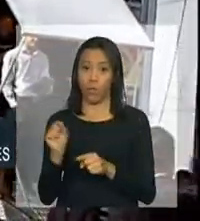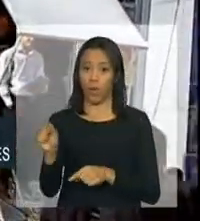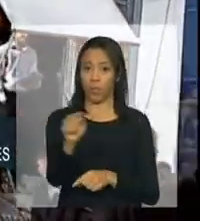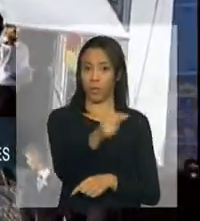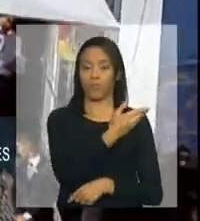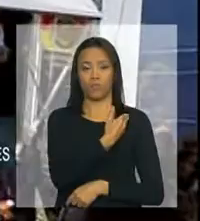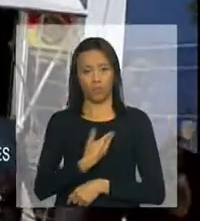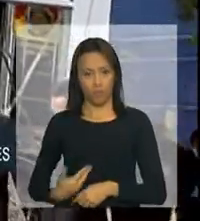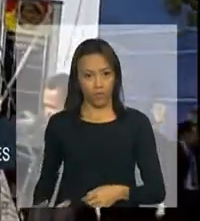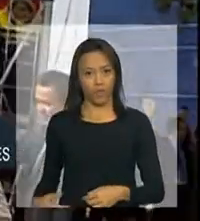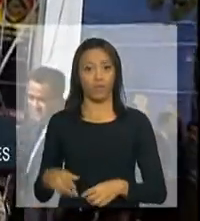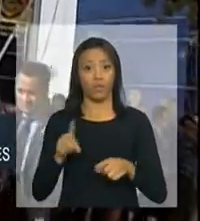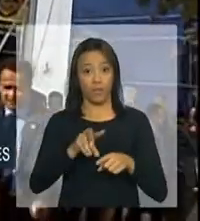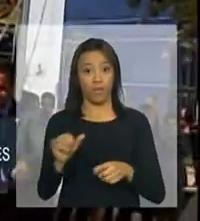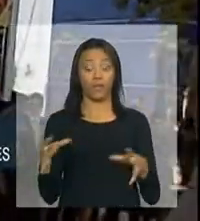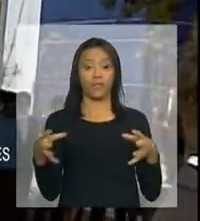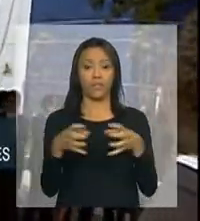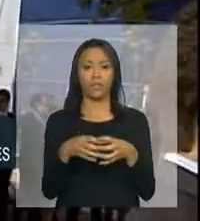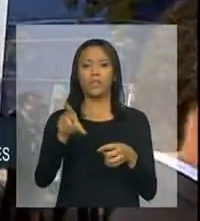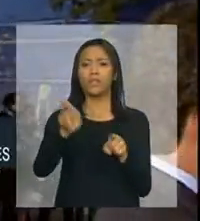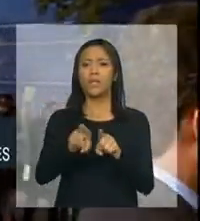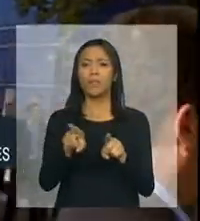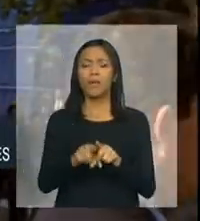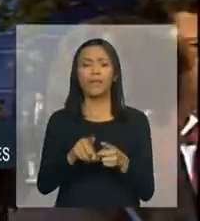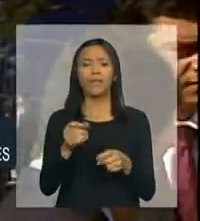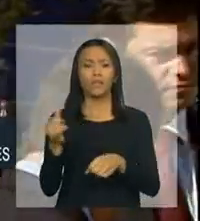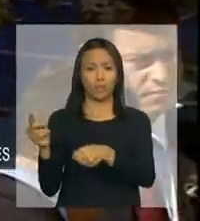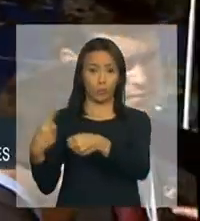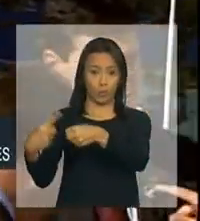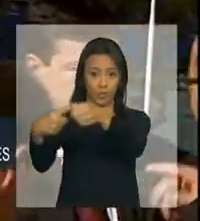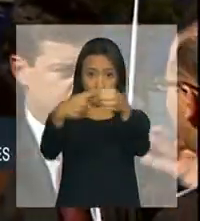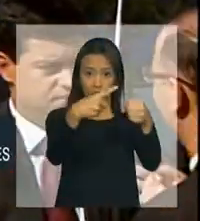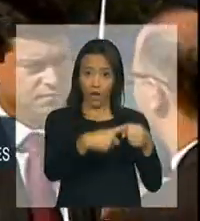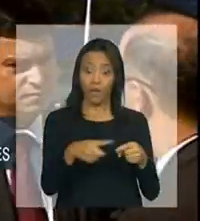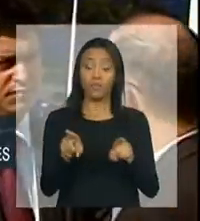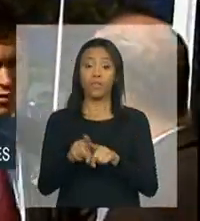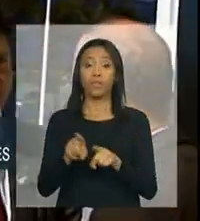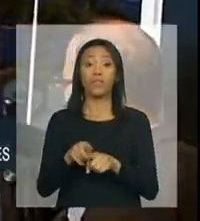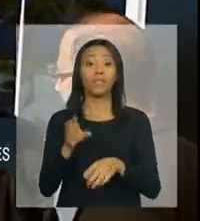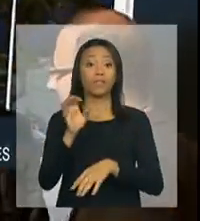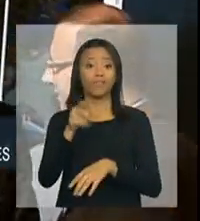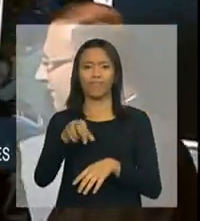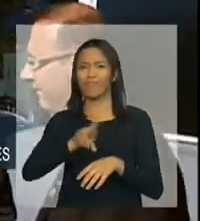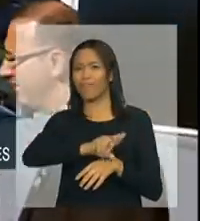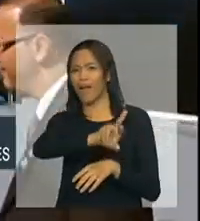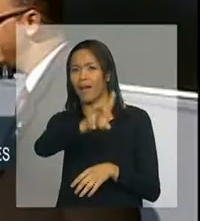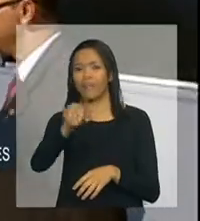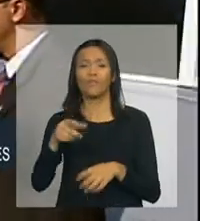centros de operações dos Estados das prefeituras e dos locis de